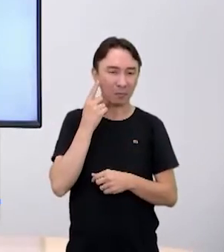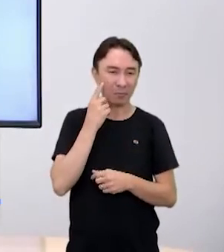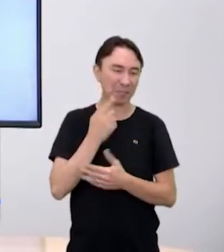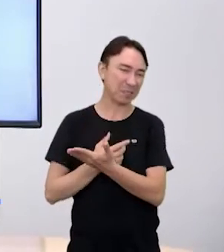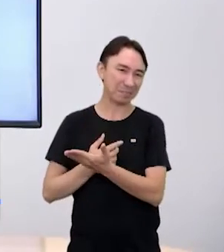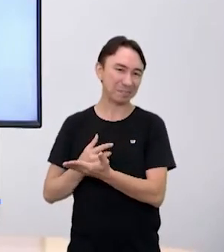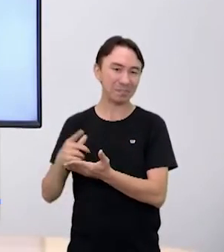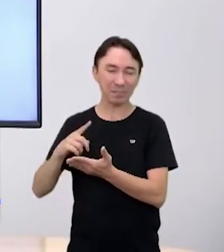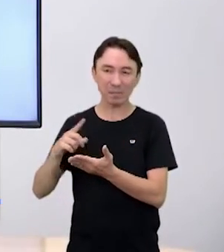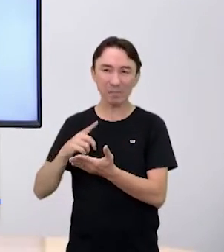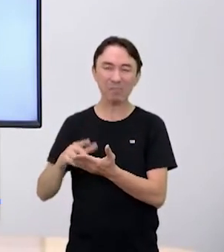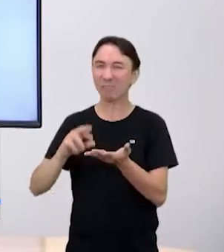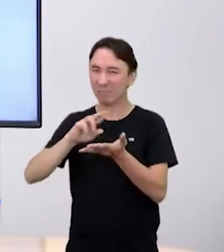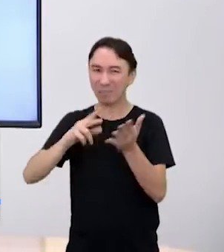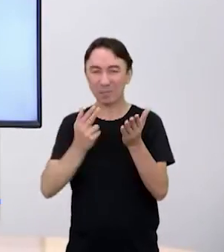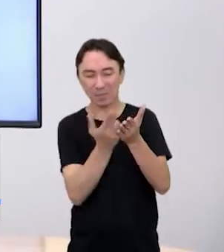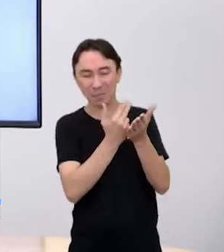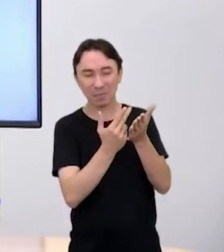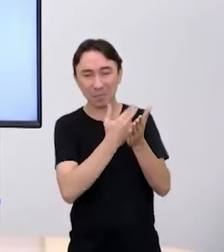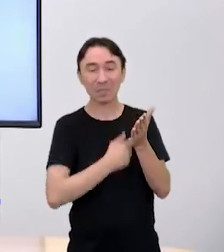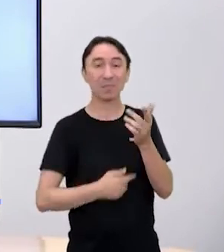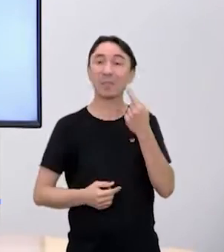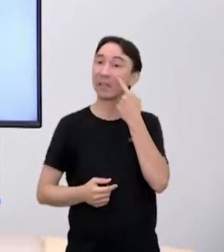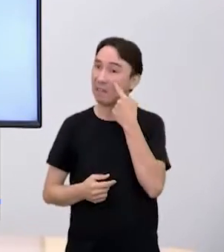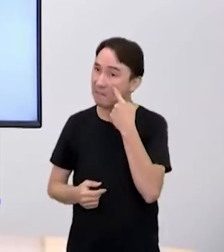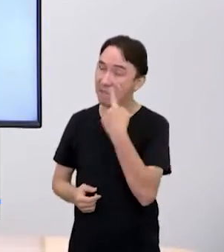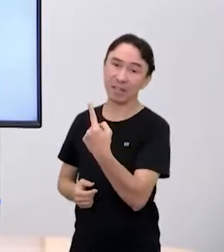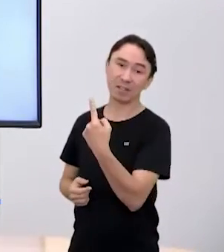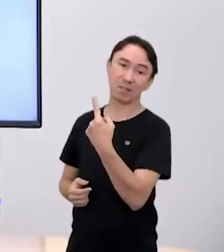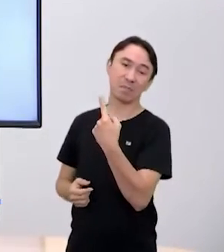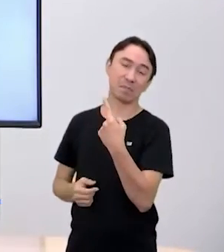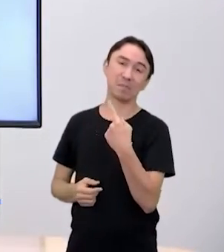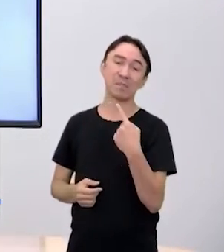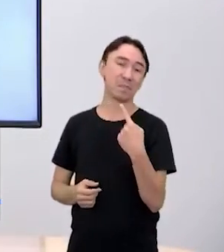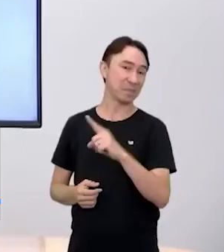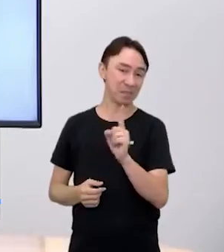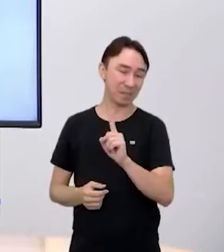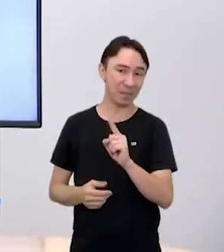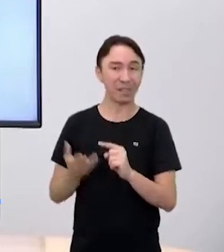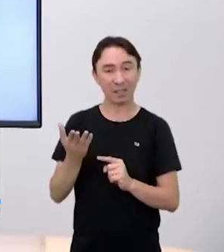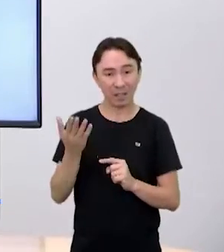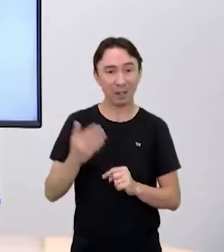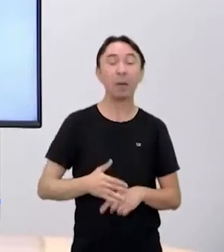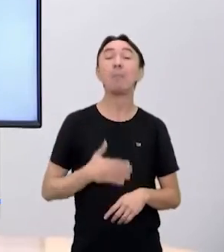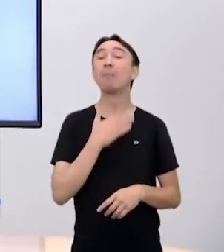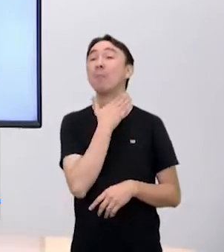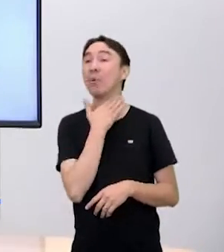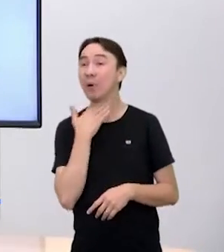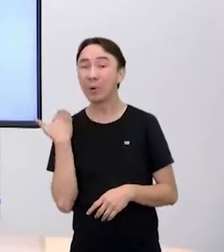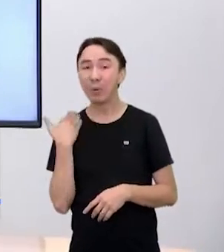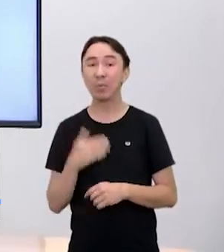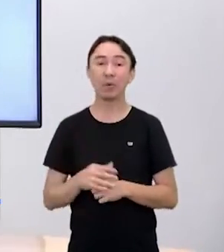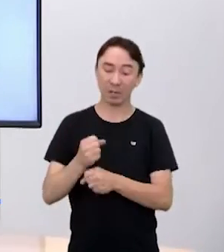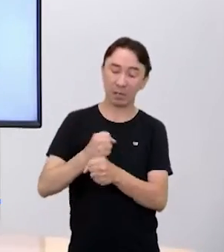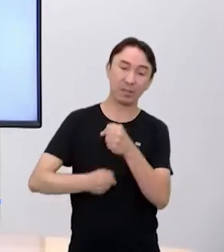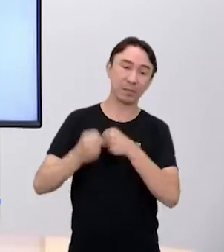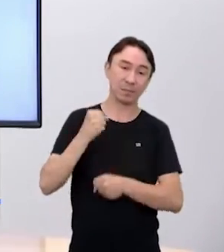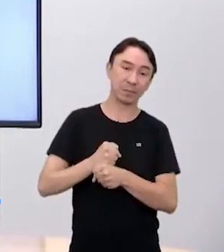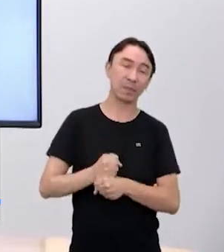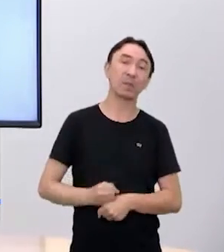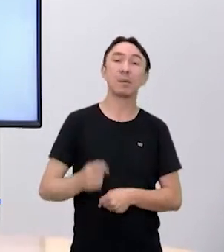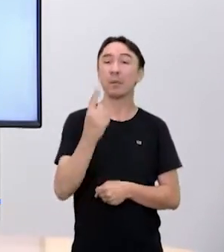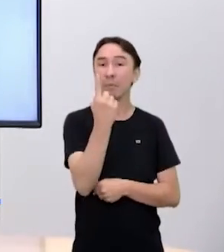autorais. Como ele faleceu em 1954, a obra dele ainda não entrou em domínio público, então a gente teve que dar um jeito aqui, eu tive que